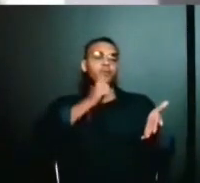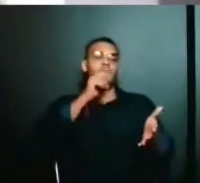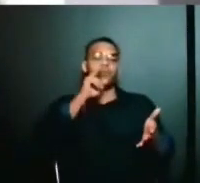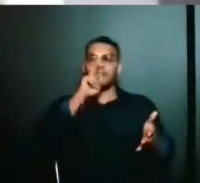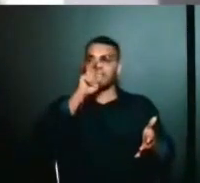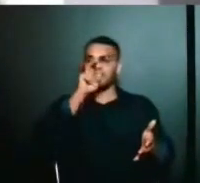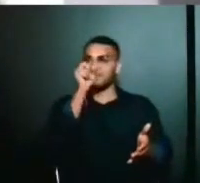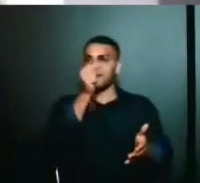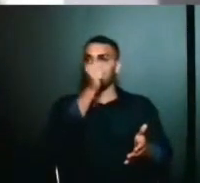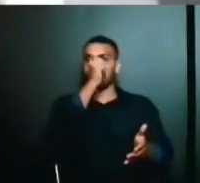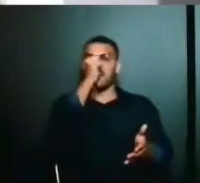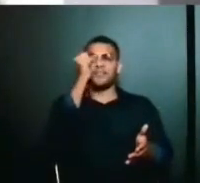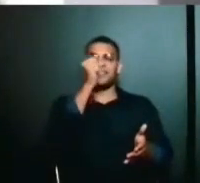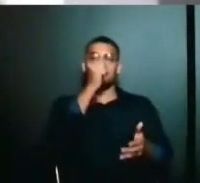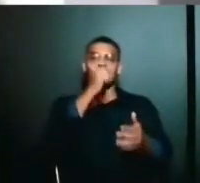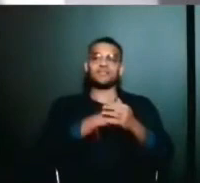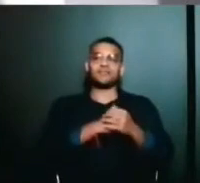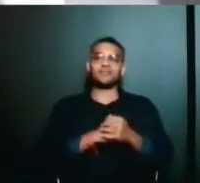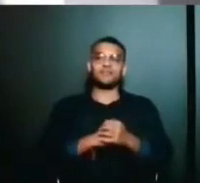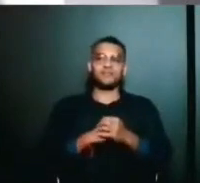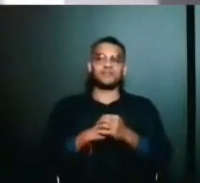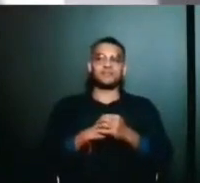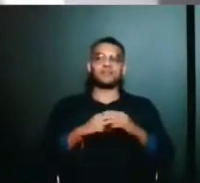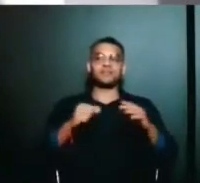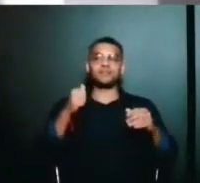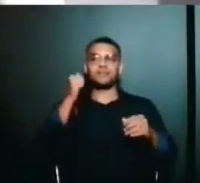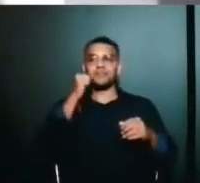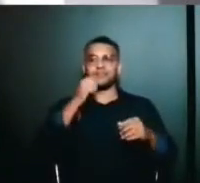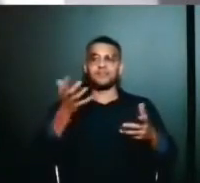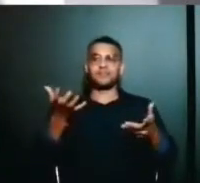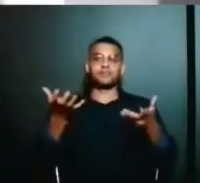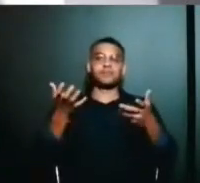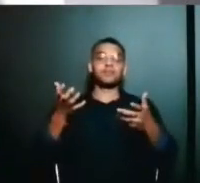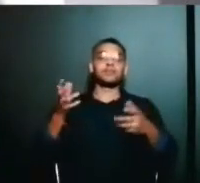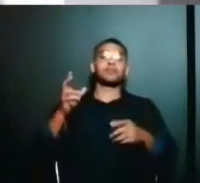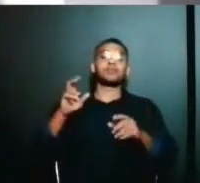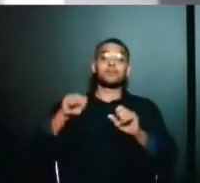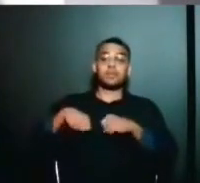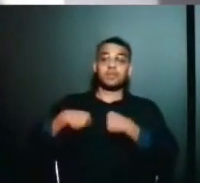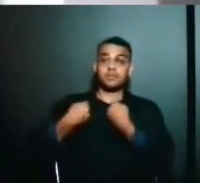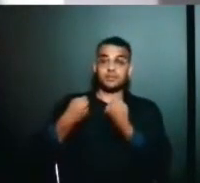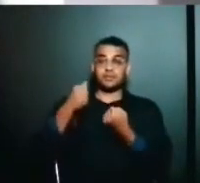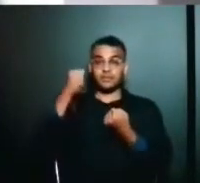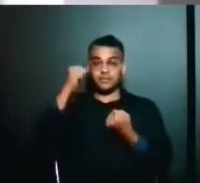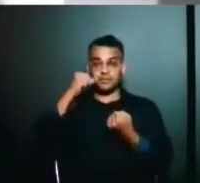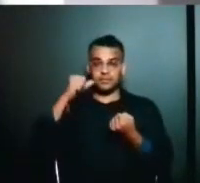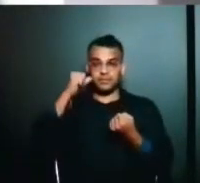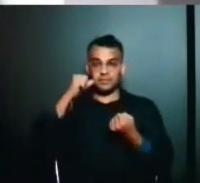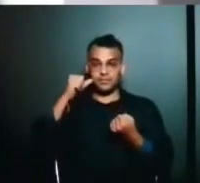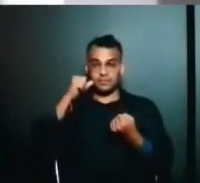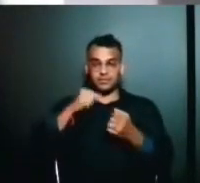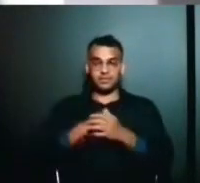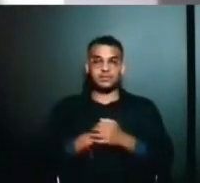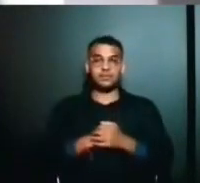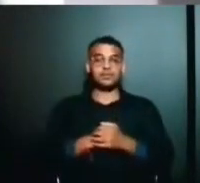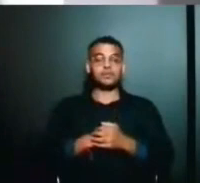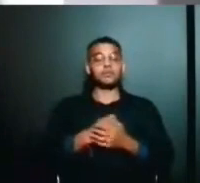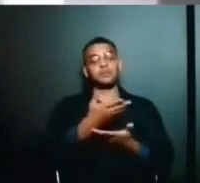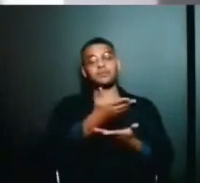esse feminismo de hoje não tem nada a ver com defender as mulheres, mas demonizar os homens. E o problema